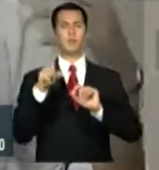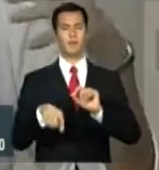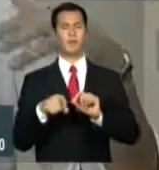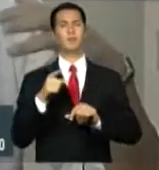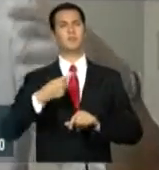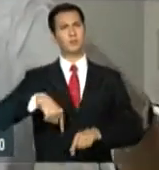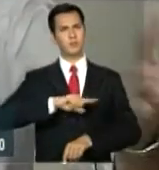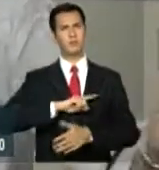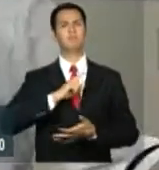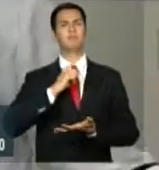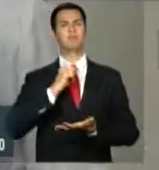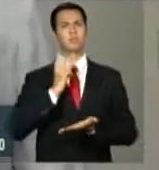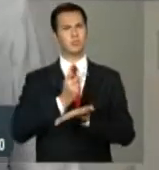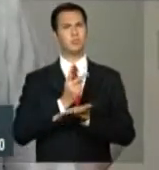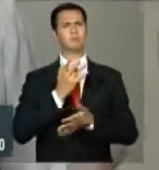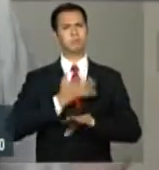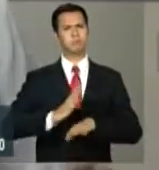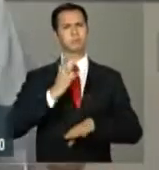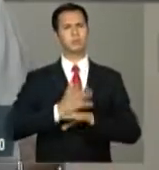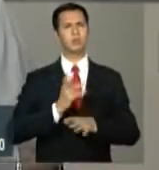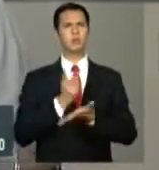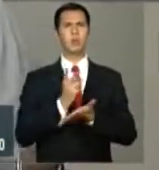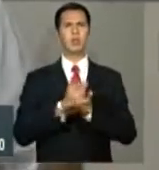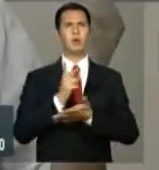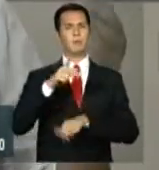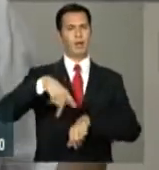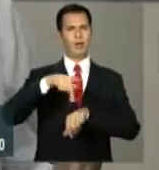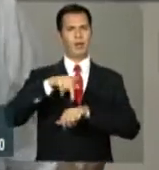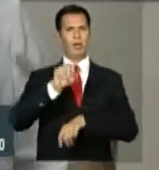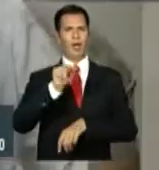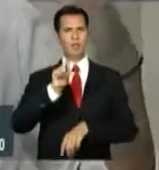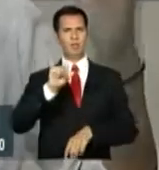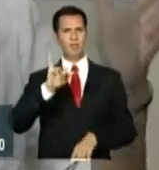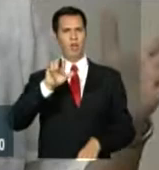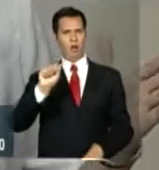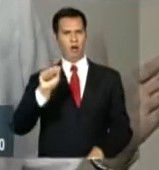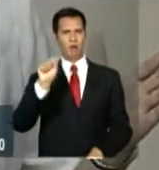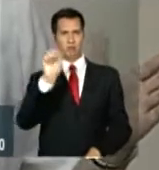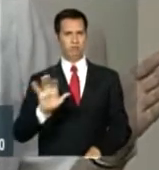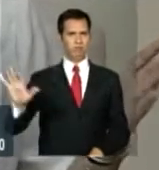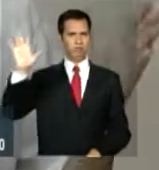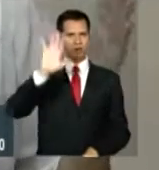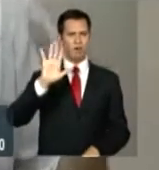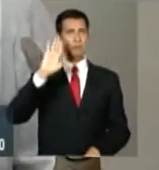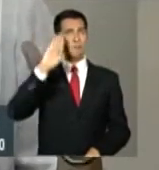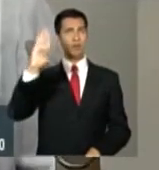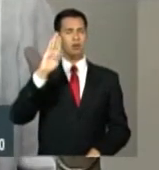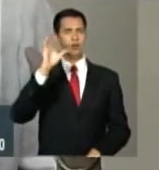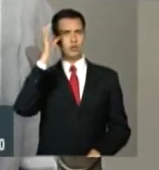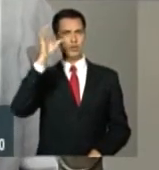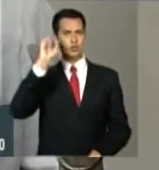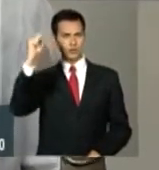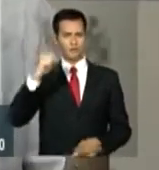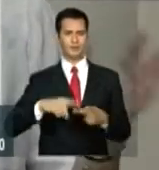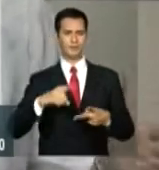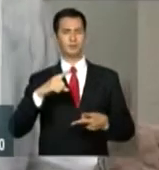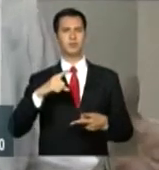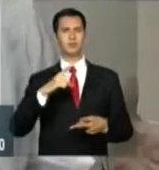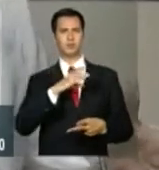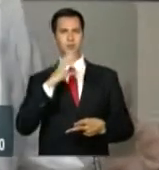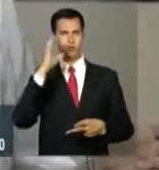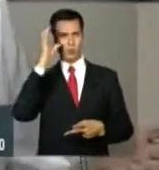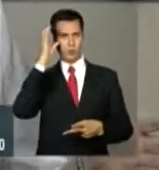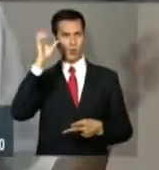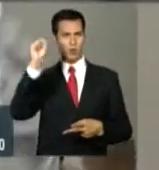existe entre os países asiáticos, né? Principalmente China, Coreia do Sul e